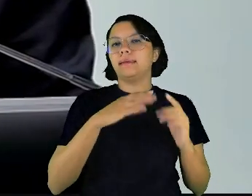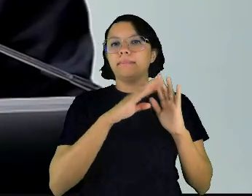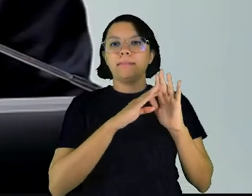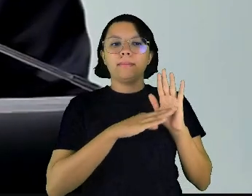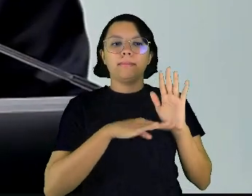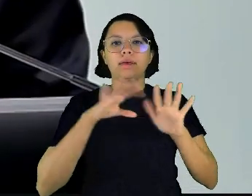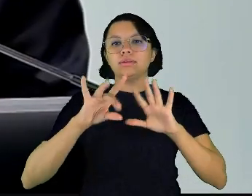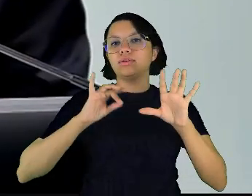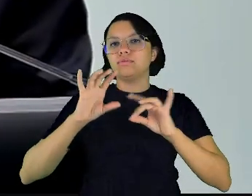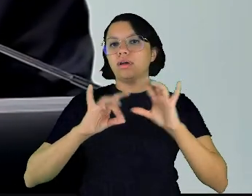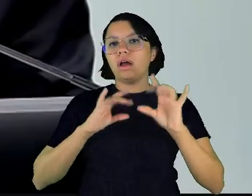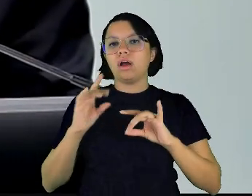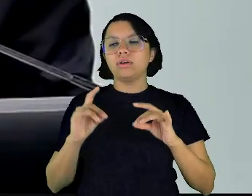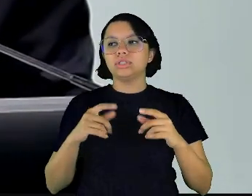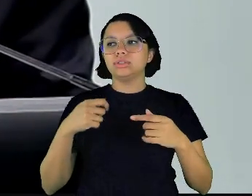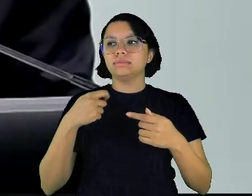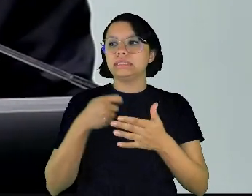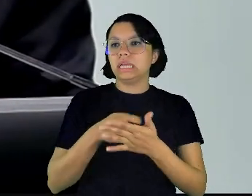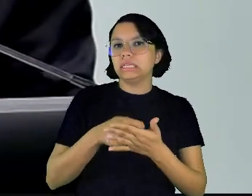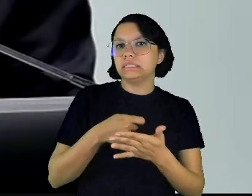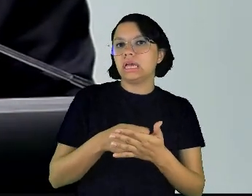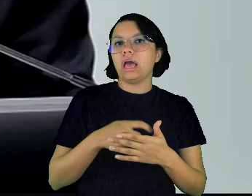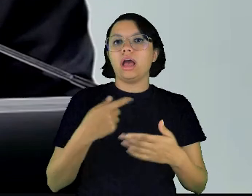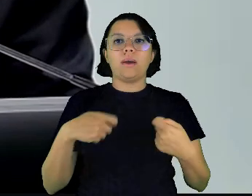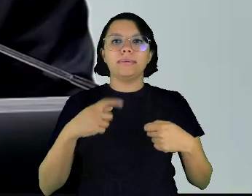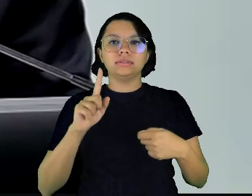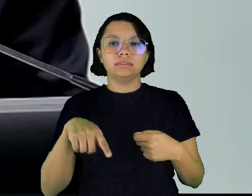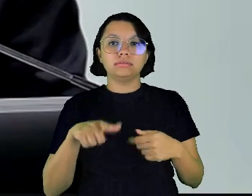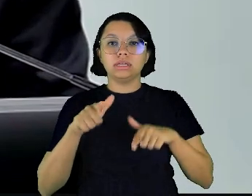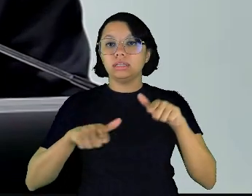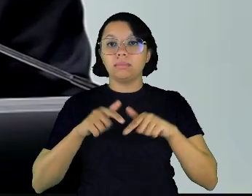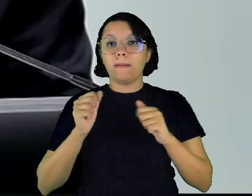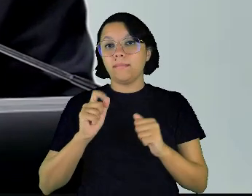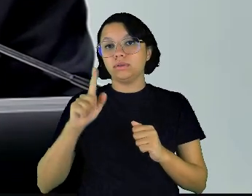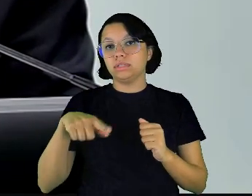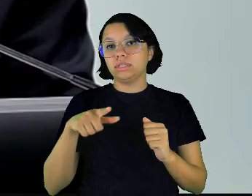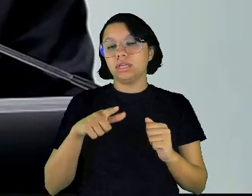que necessariamente não precisam ser trabalhadores. Pode ser estudante,